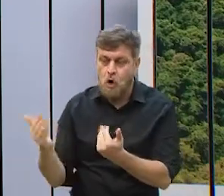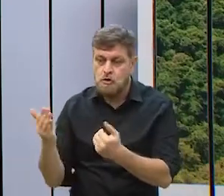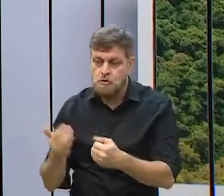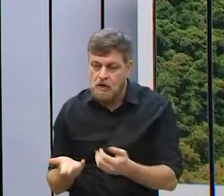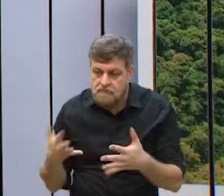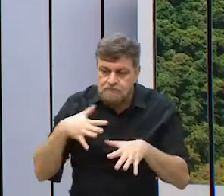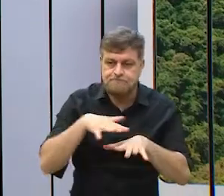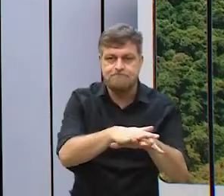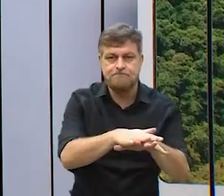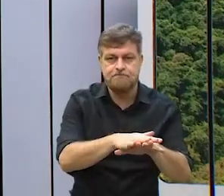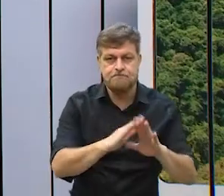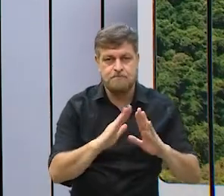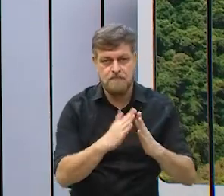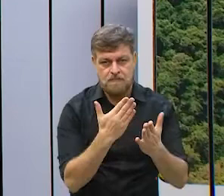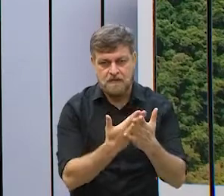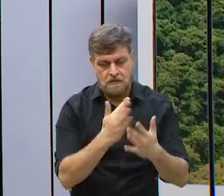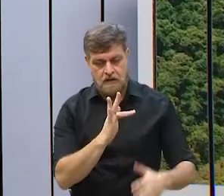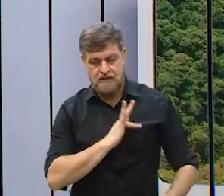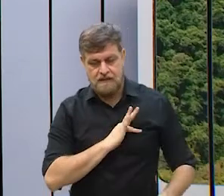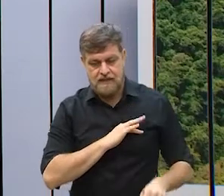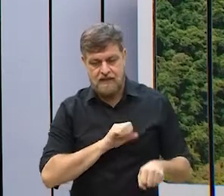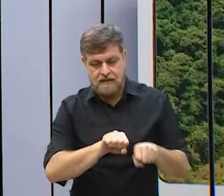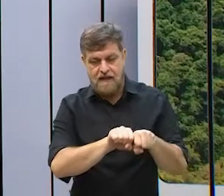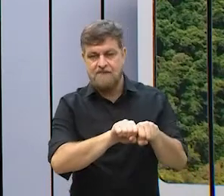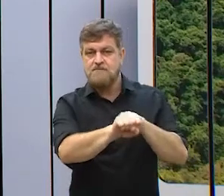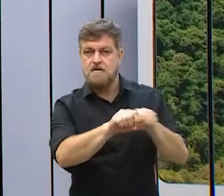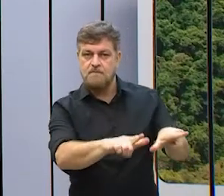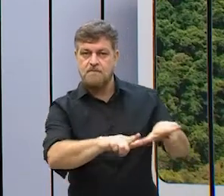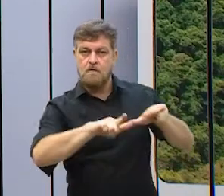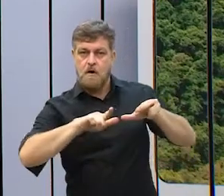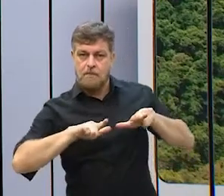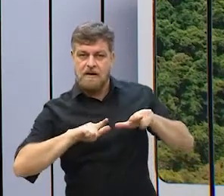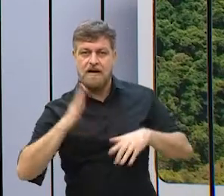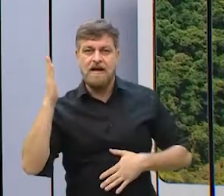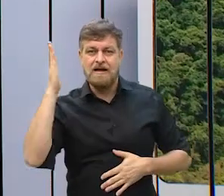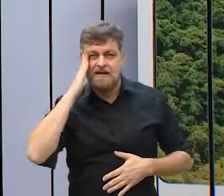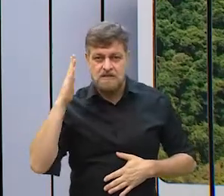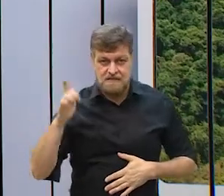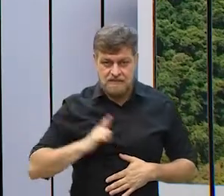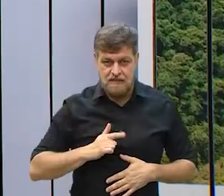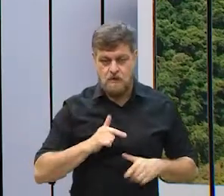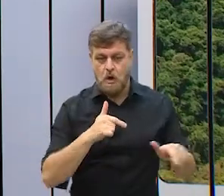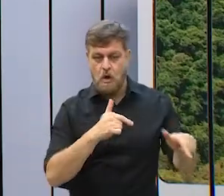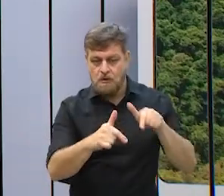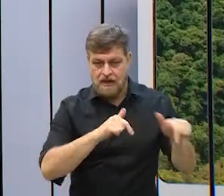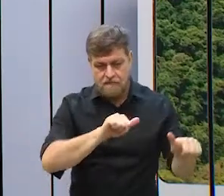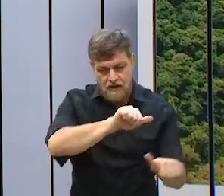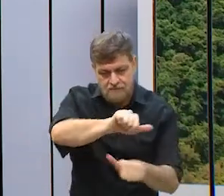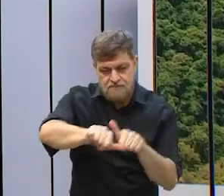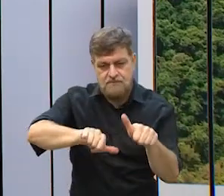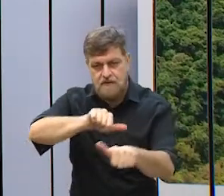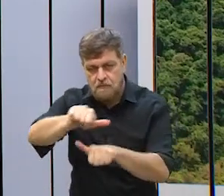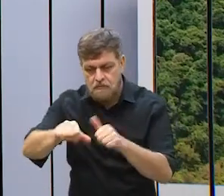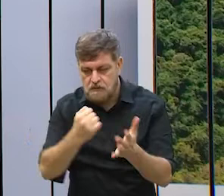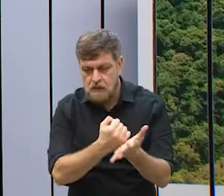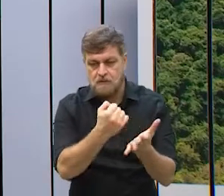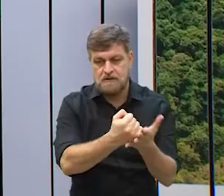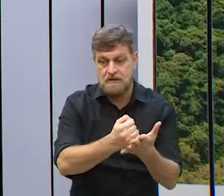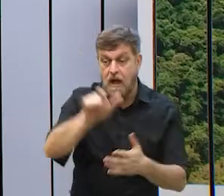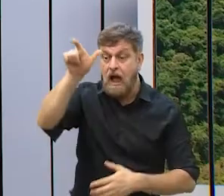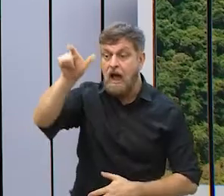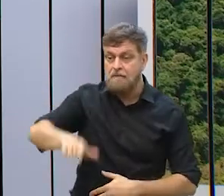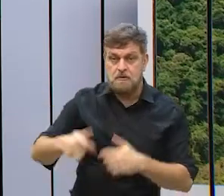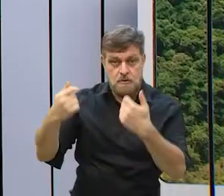pessoas que queiram se qualificar, porque a gente sabe que o mercado vai mudando, né, e é preciso que a